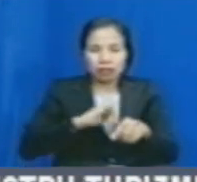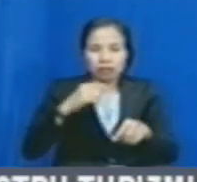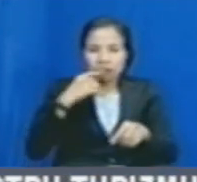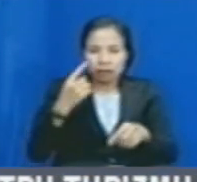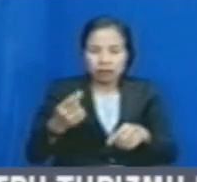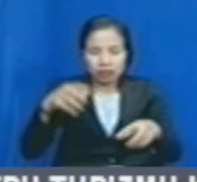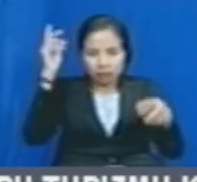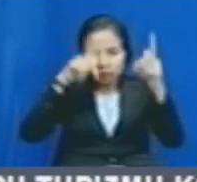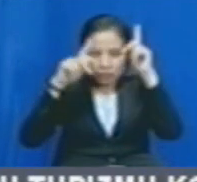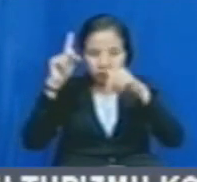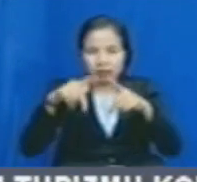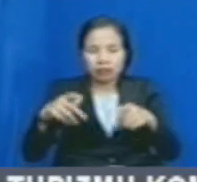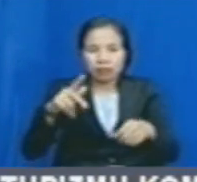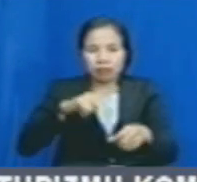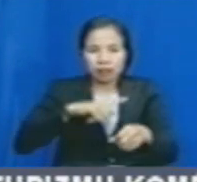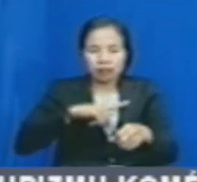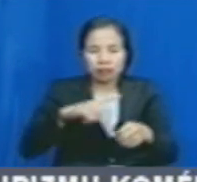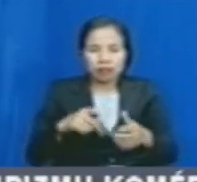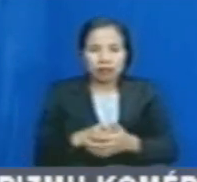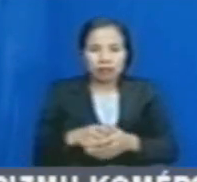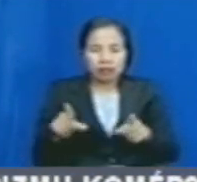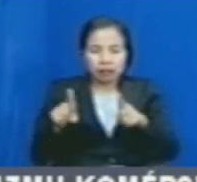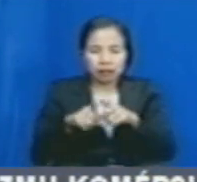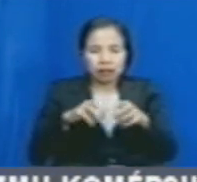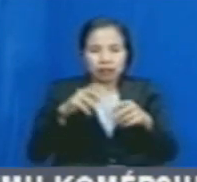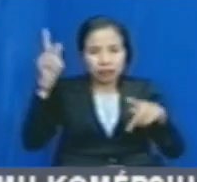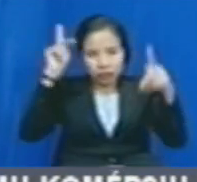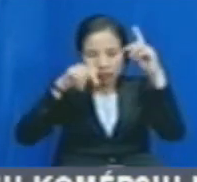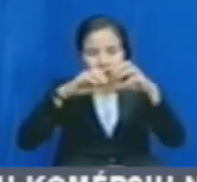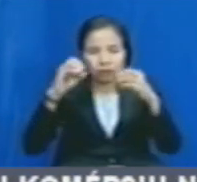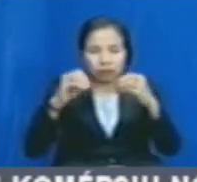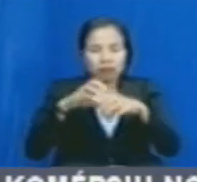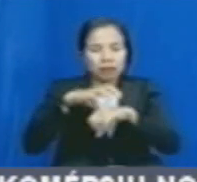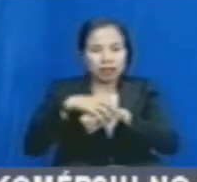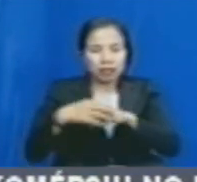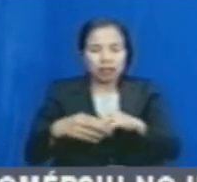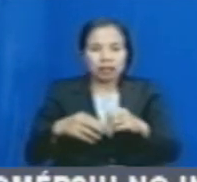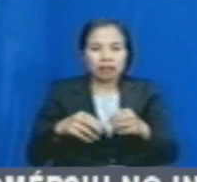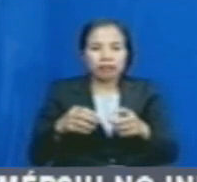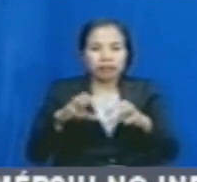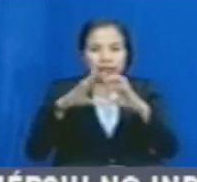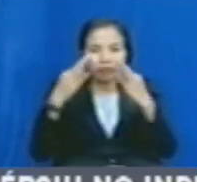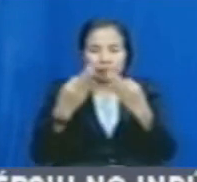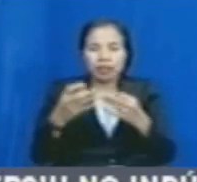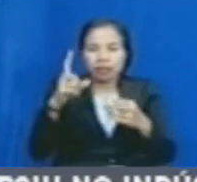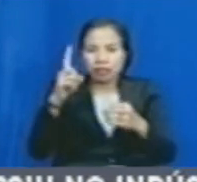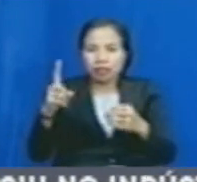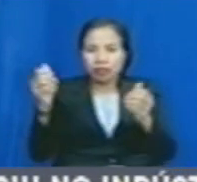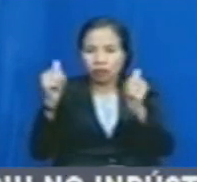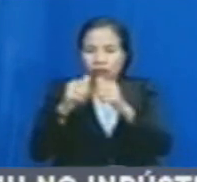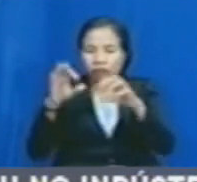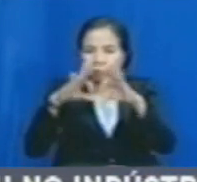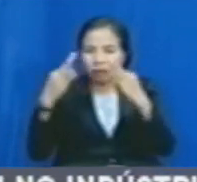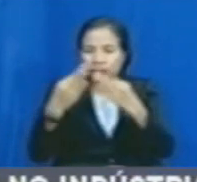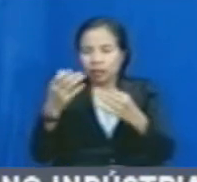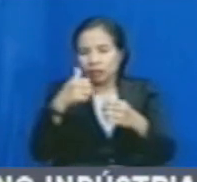problema privado a nessa problema com a barrai entre família ida ou família selo. Mas bem, depois de família